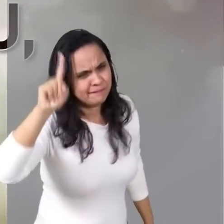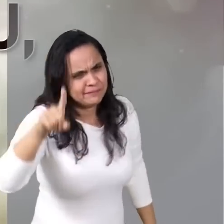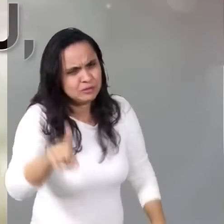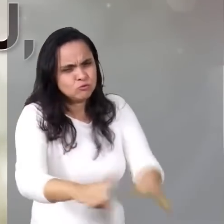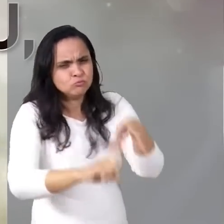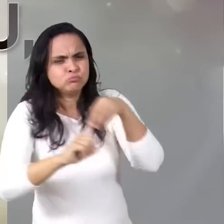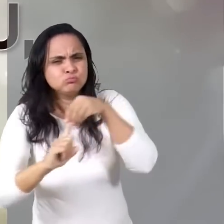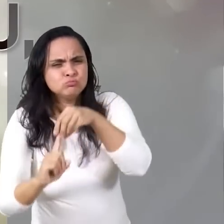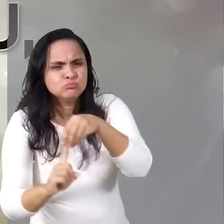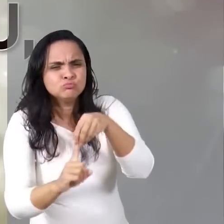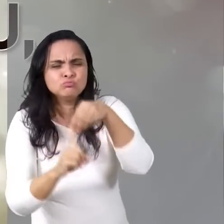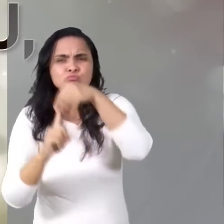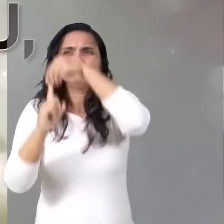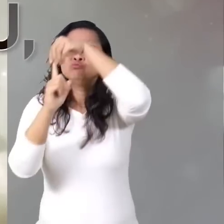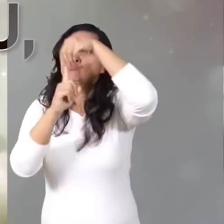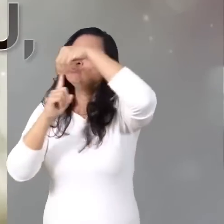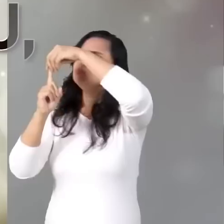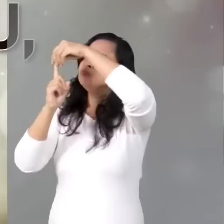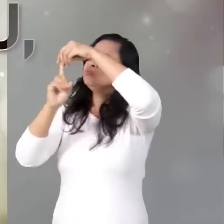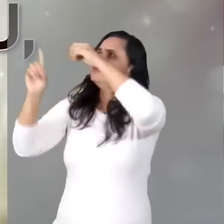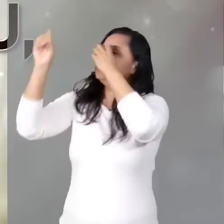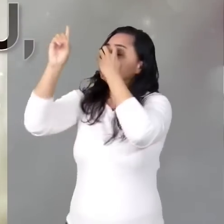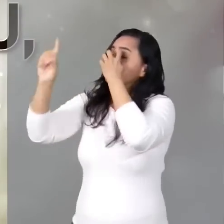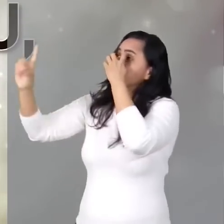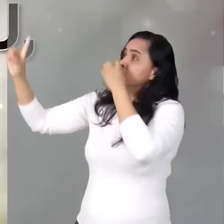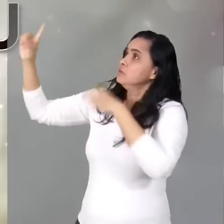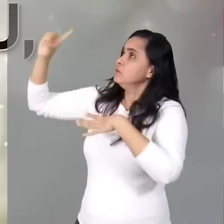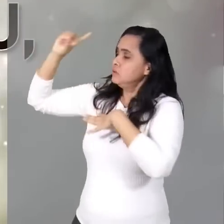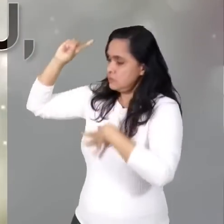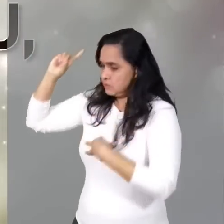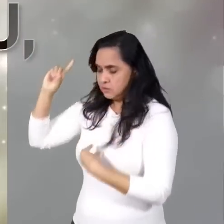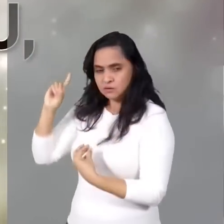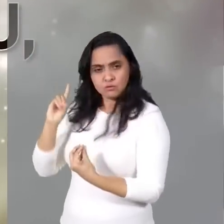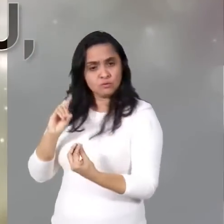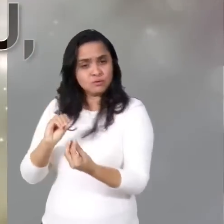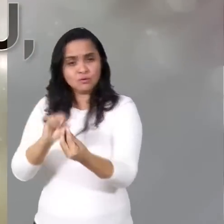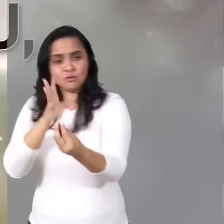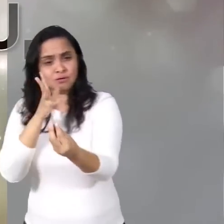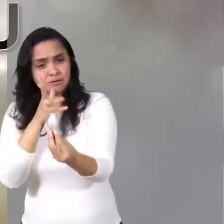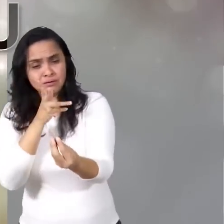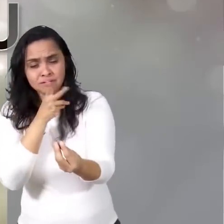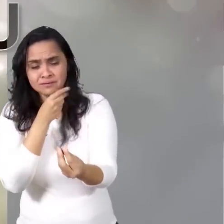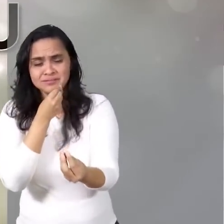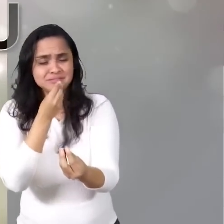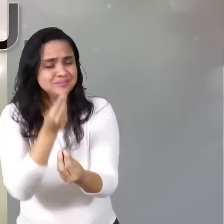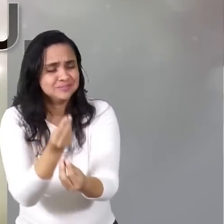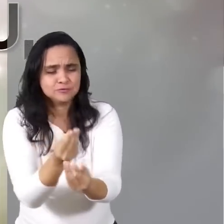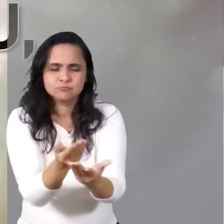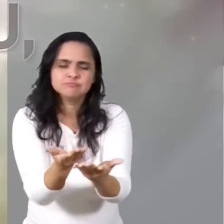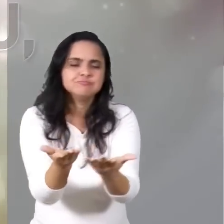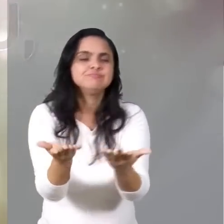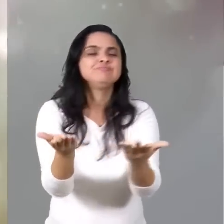O seu único filho, o Pai entregou.